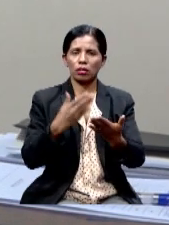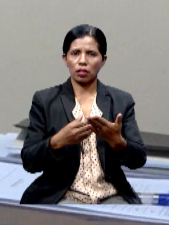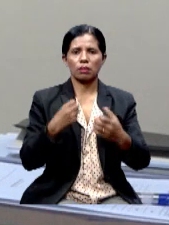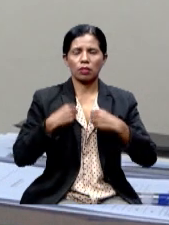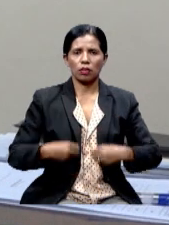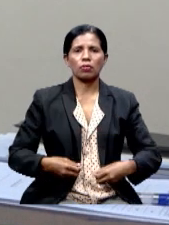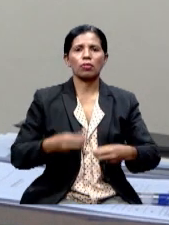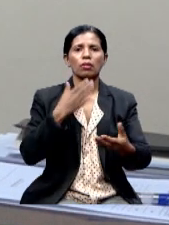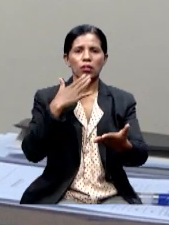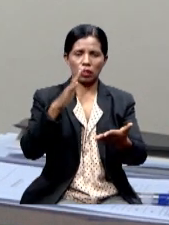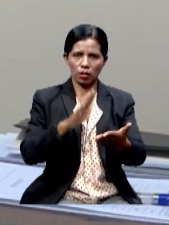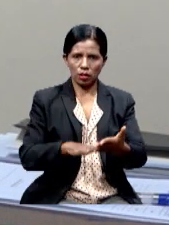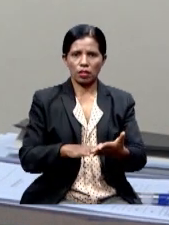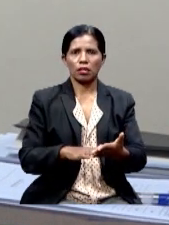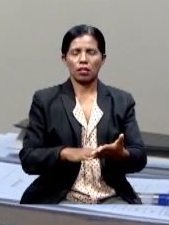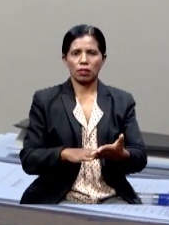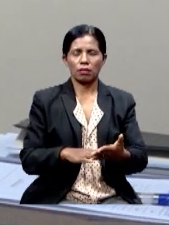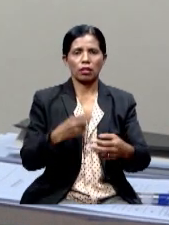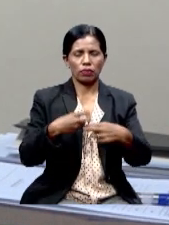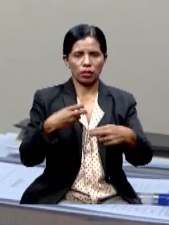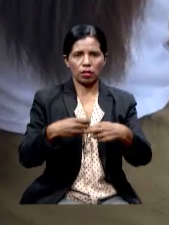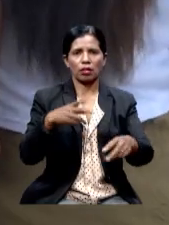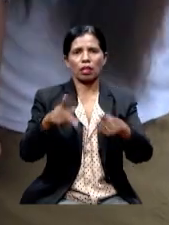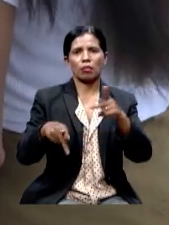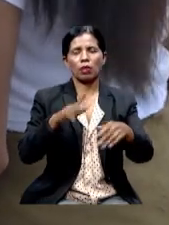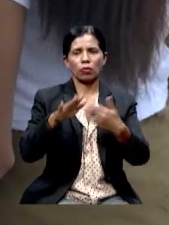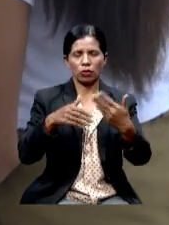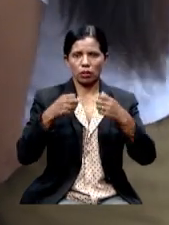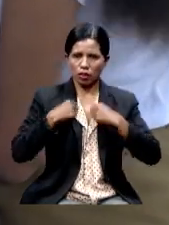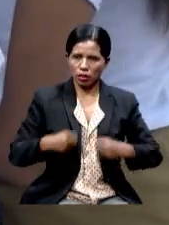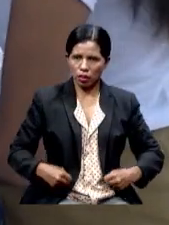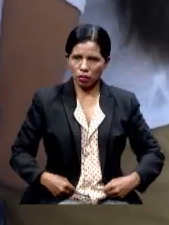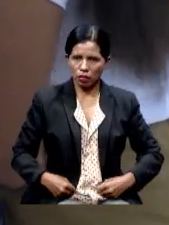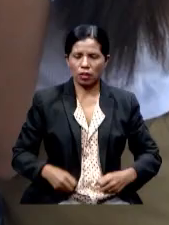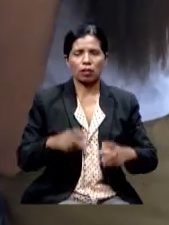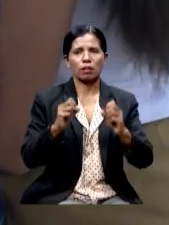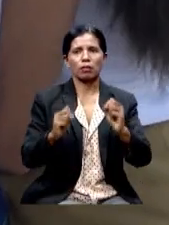bele fofo fale perigo vai em minha saúde minha bele contém